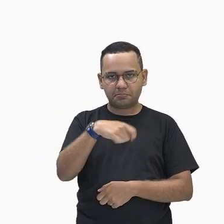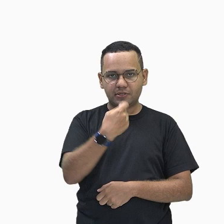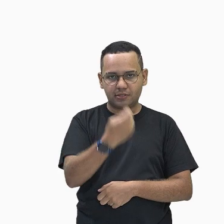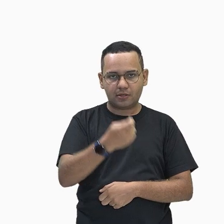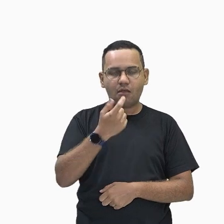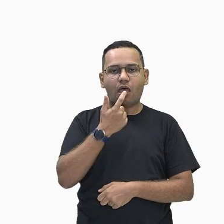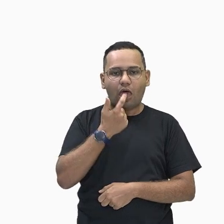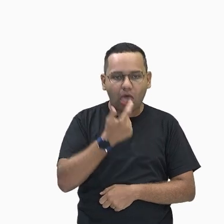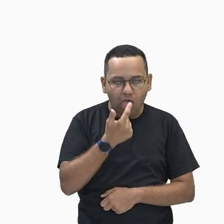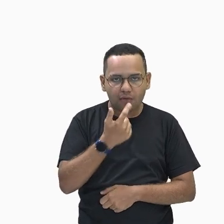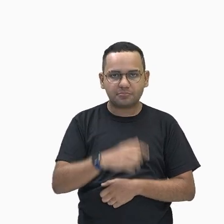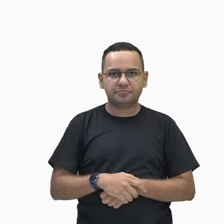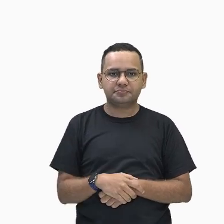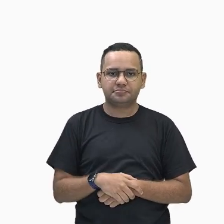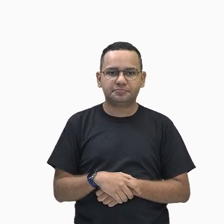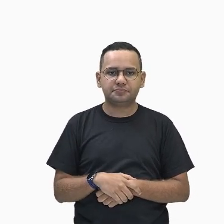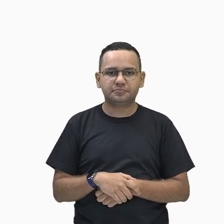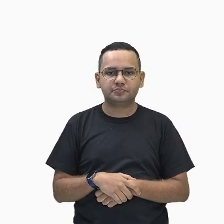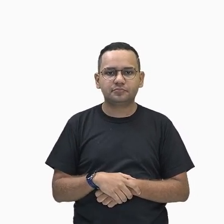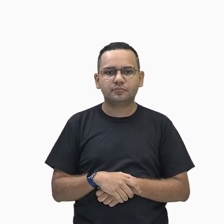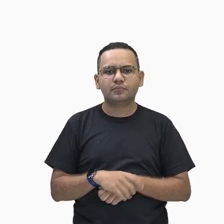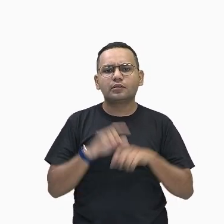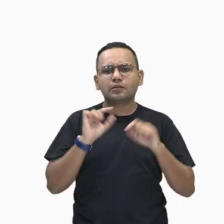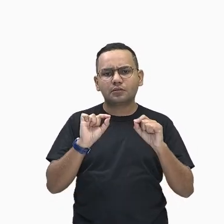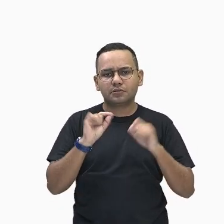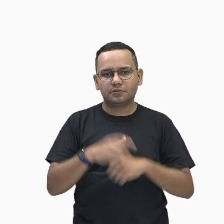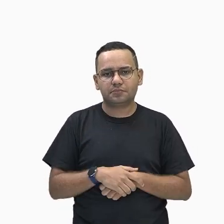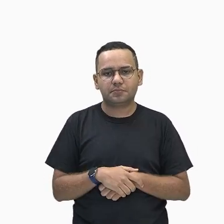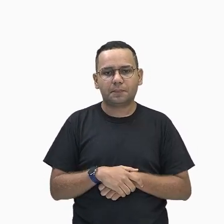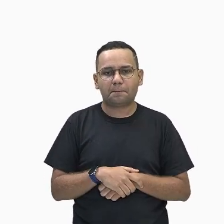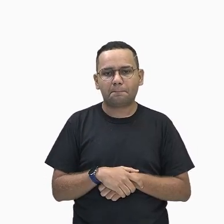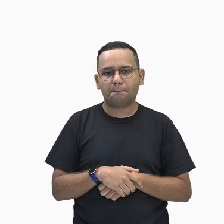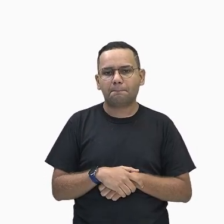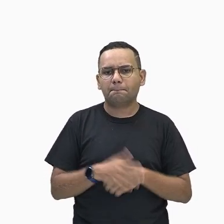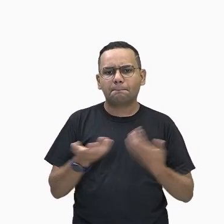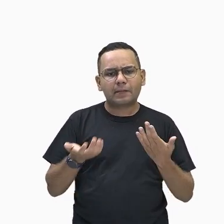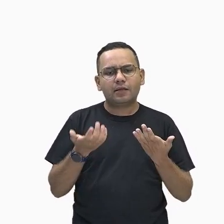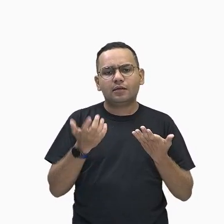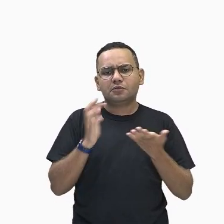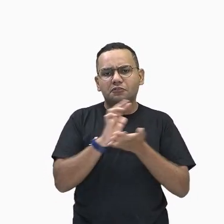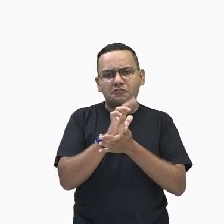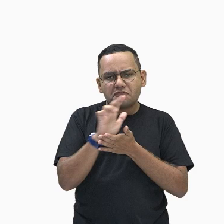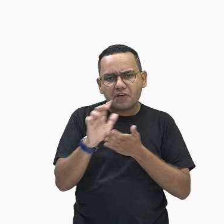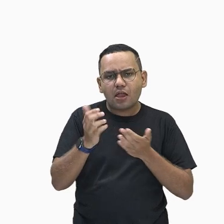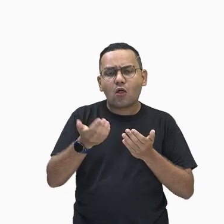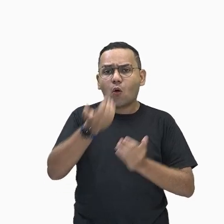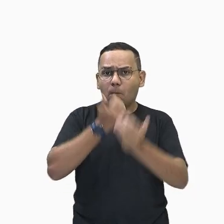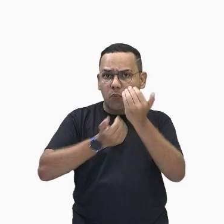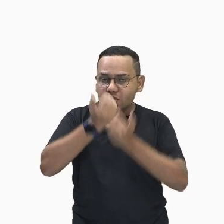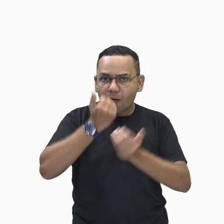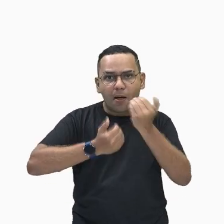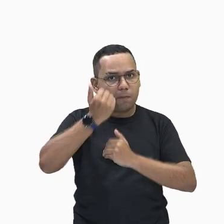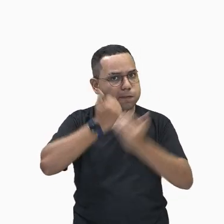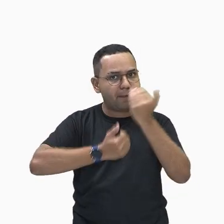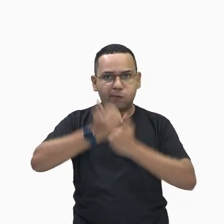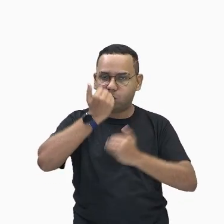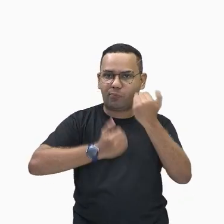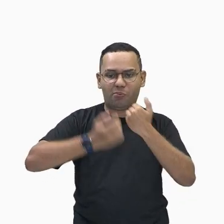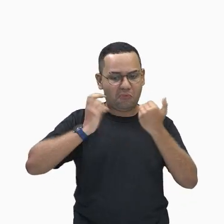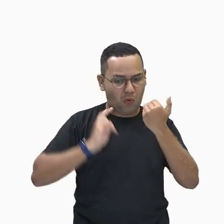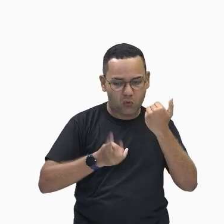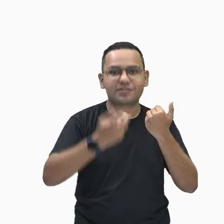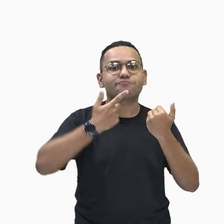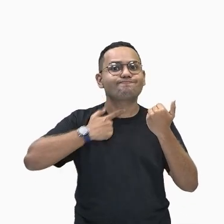por episódios frequentes de compulsão alimentar o que é isso Professor bom a compulsão alimentar é aquele indivíduo que vai